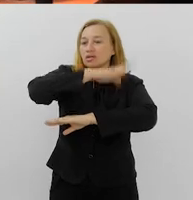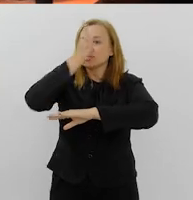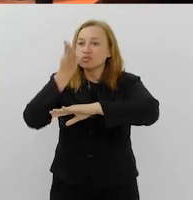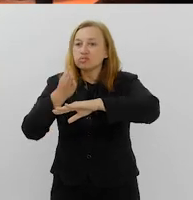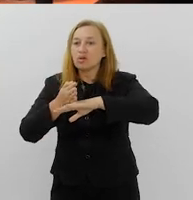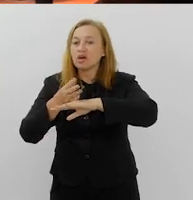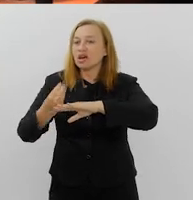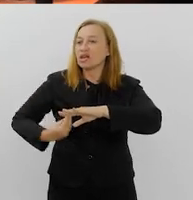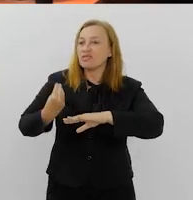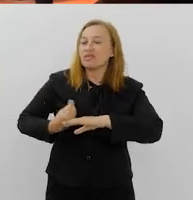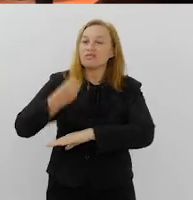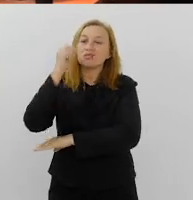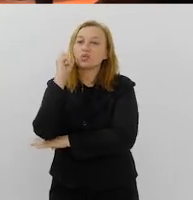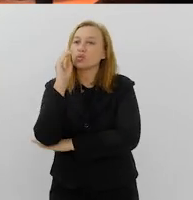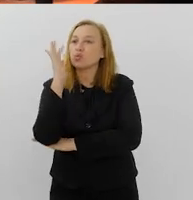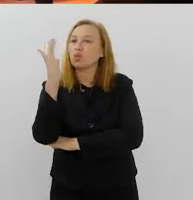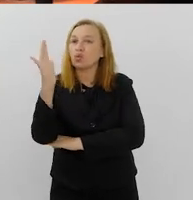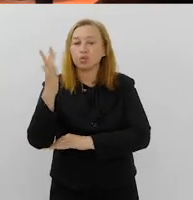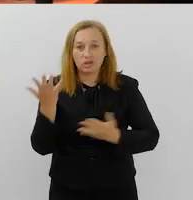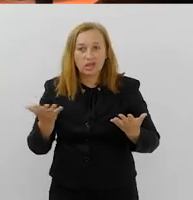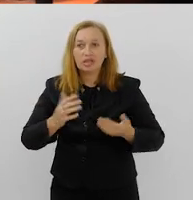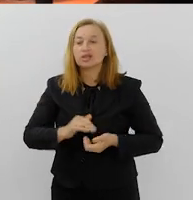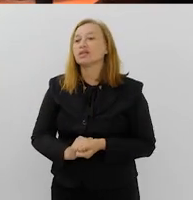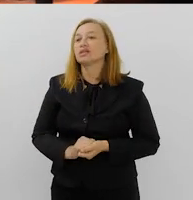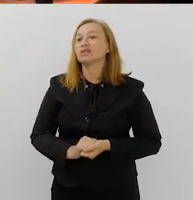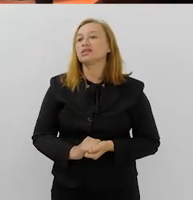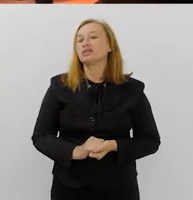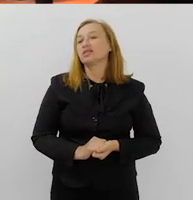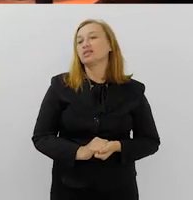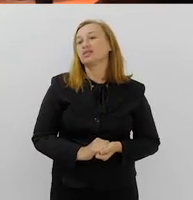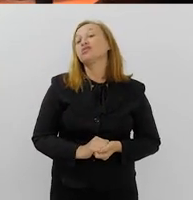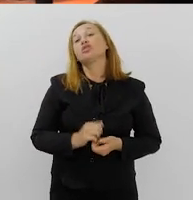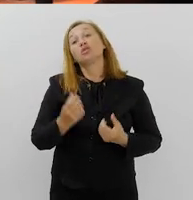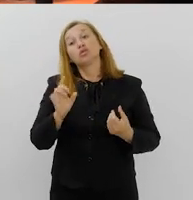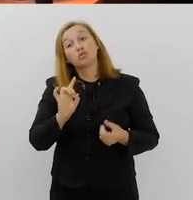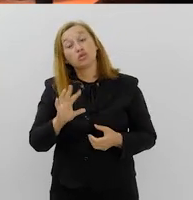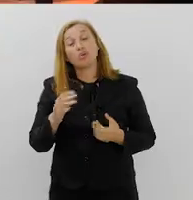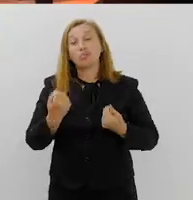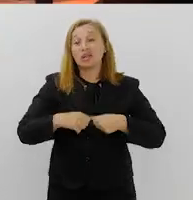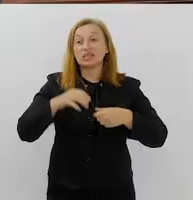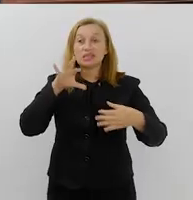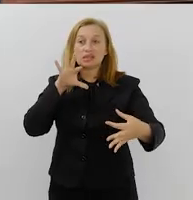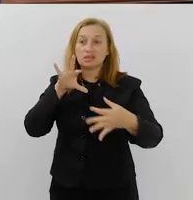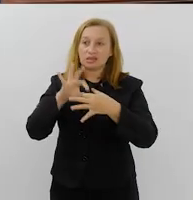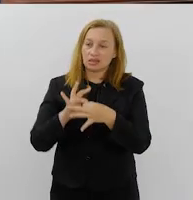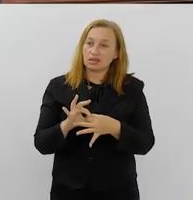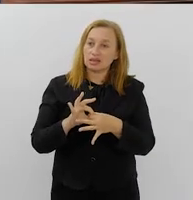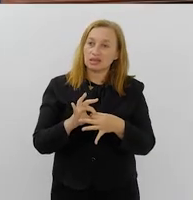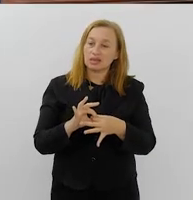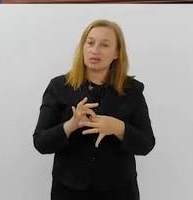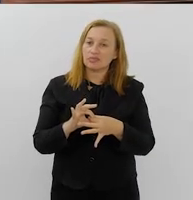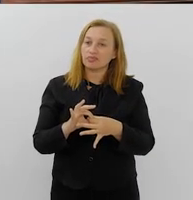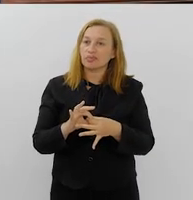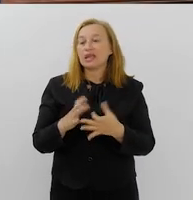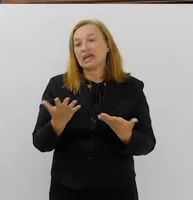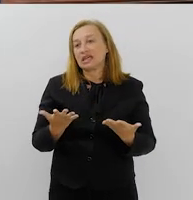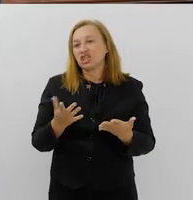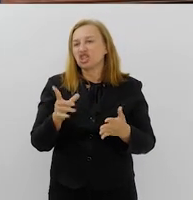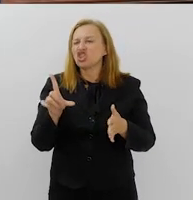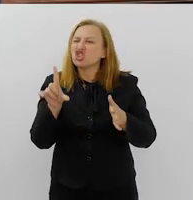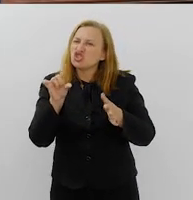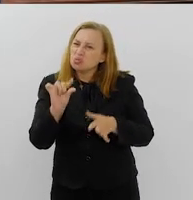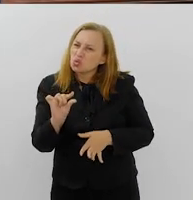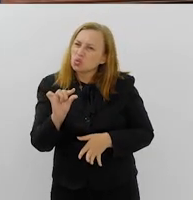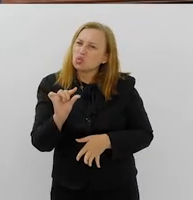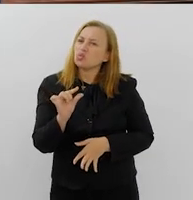ele vive a natureza, né? E só é necessário a gente conciliar. Fica de